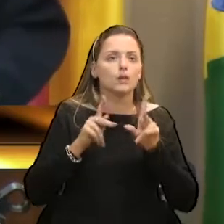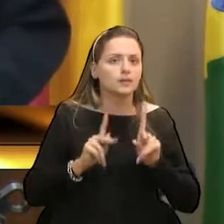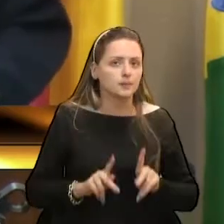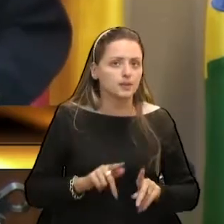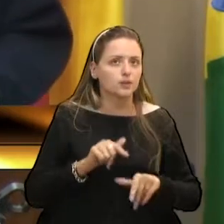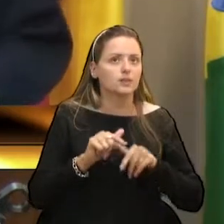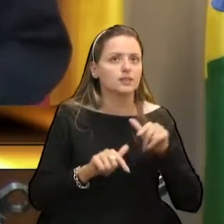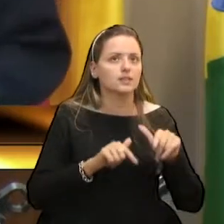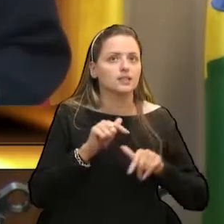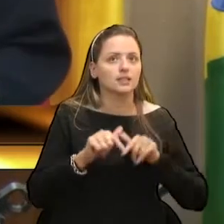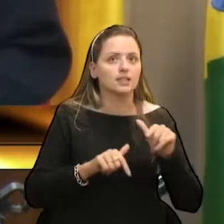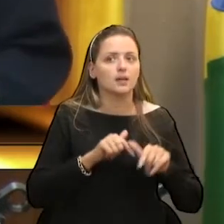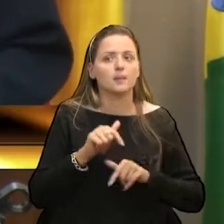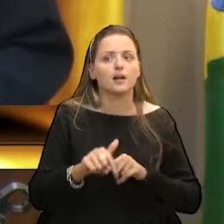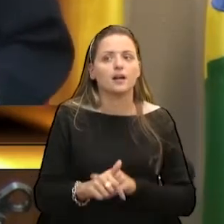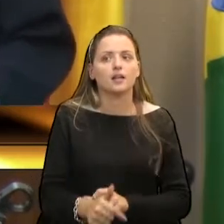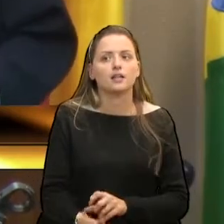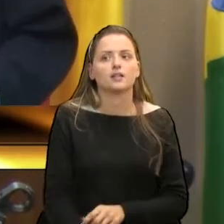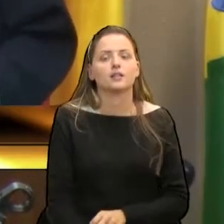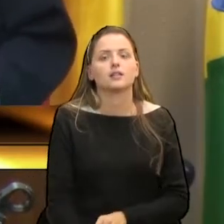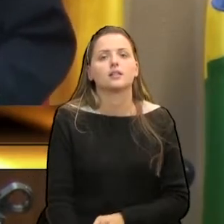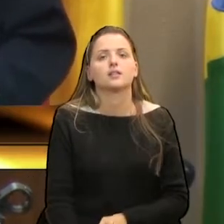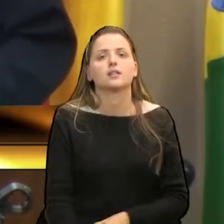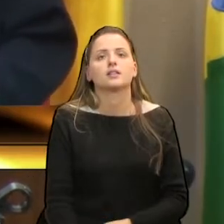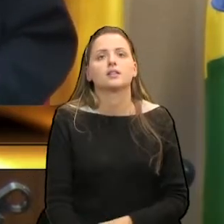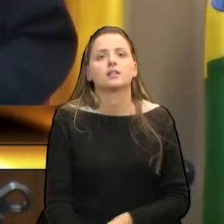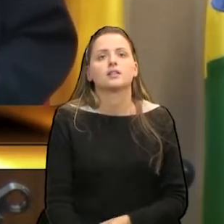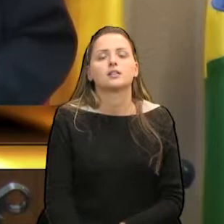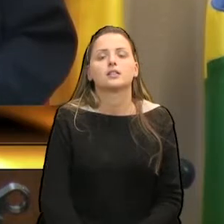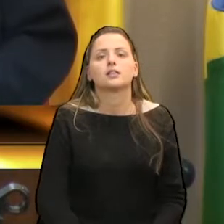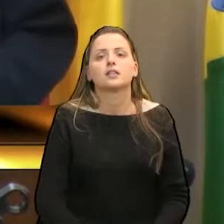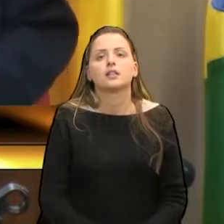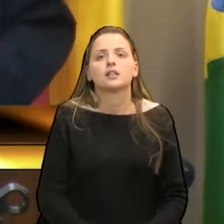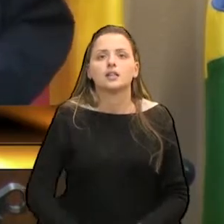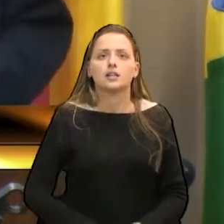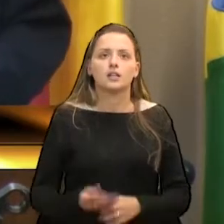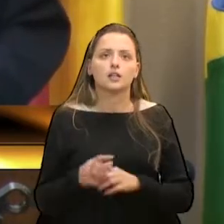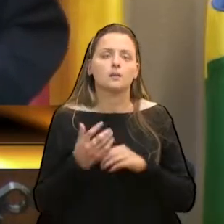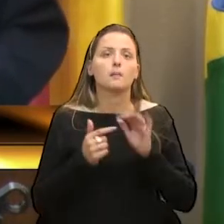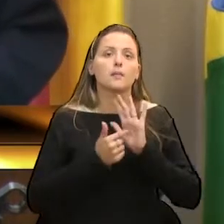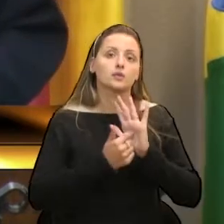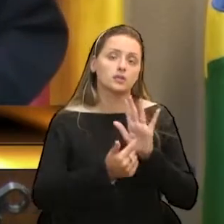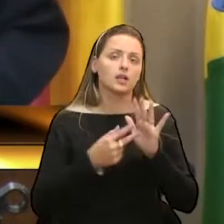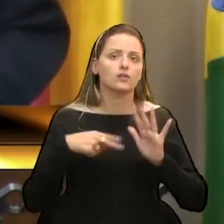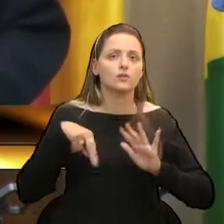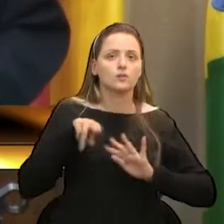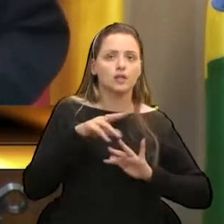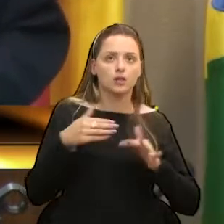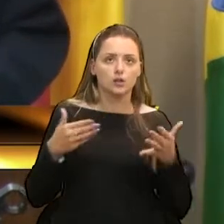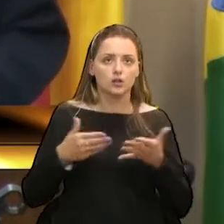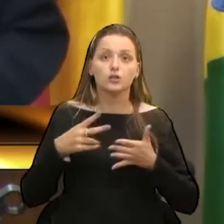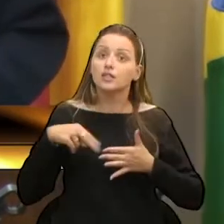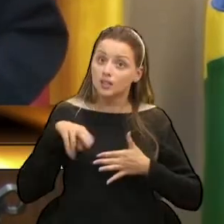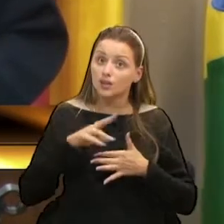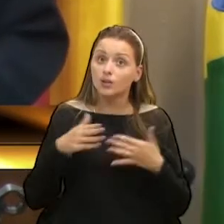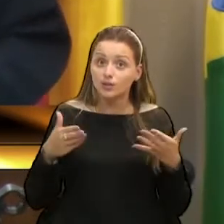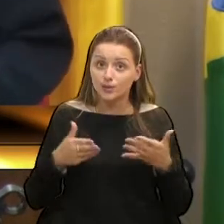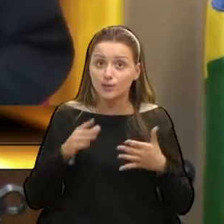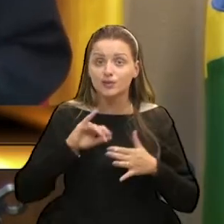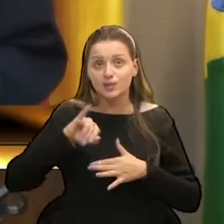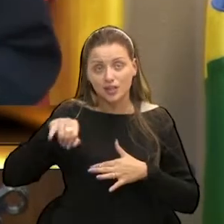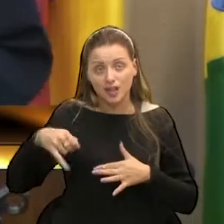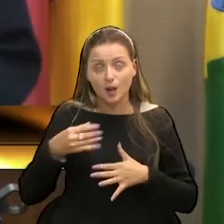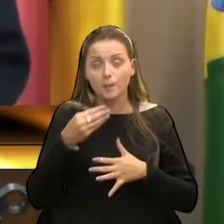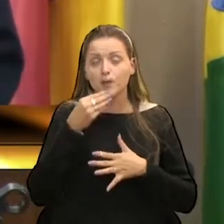trabalhadores desta semente, traziam a nós outros, que hoje nós aproveitamos